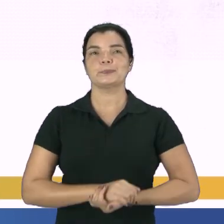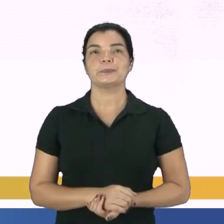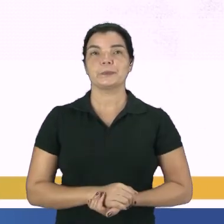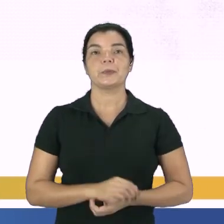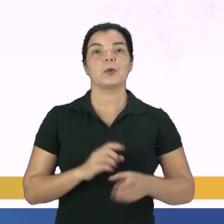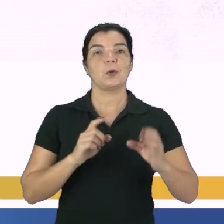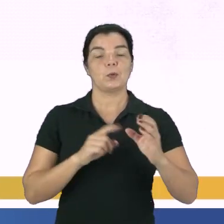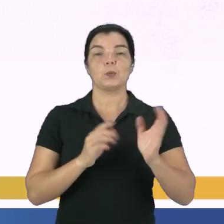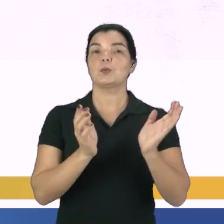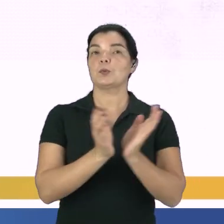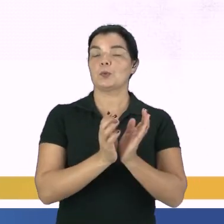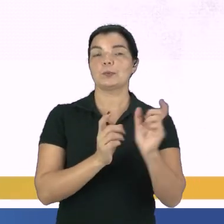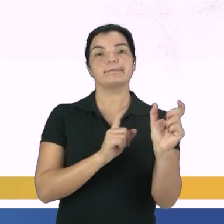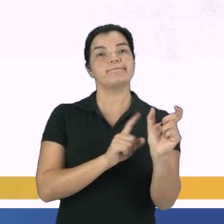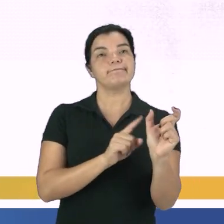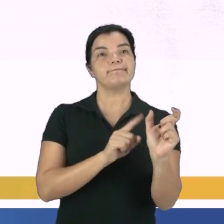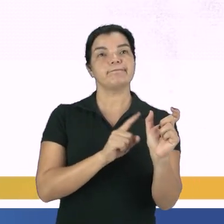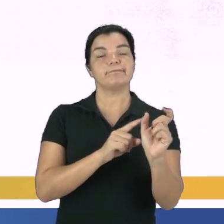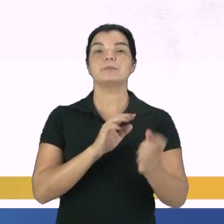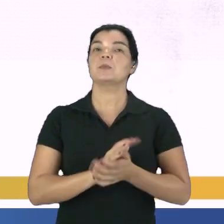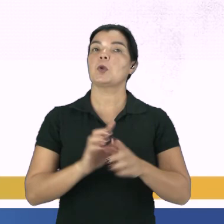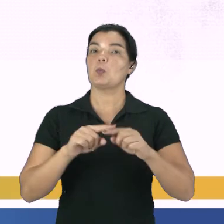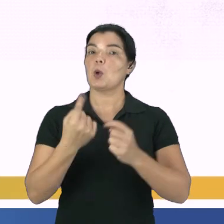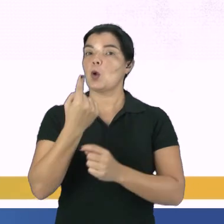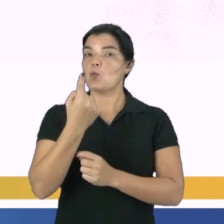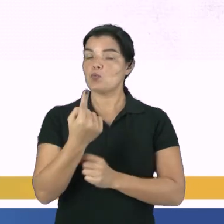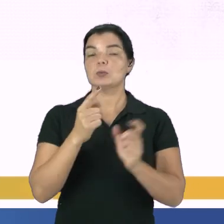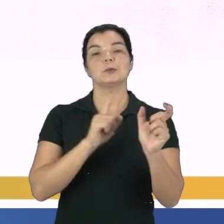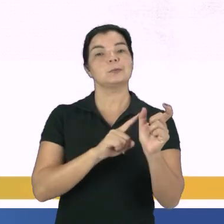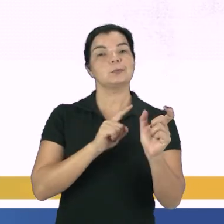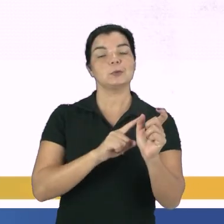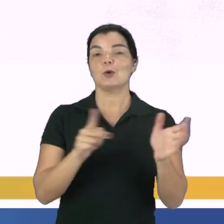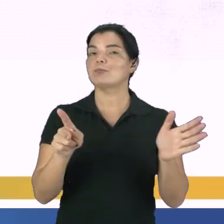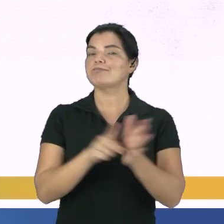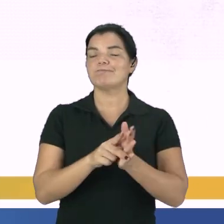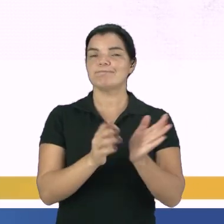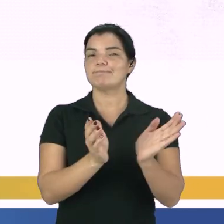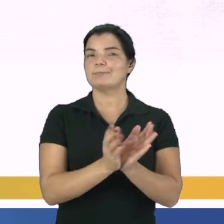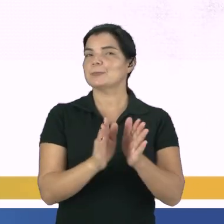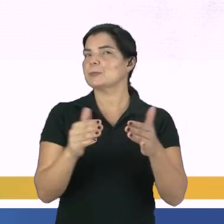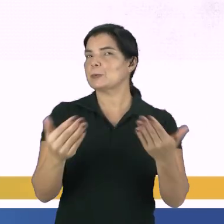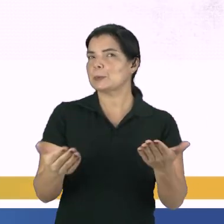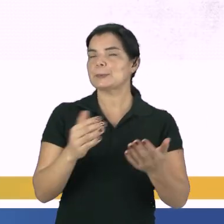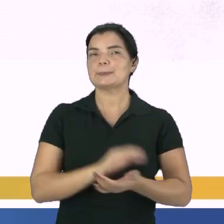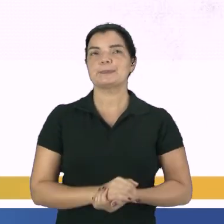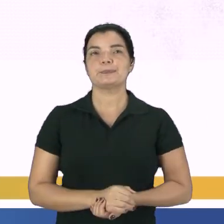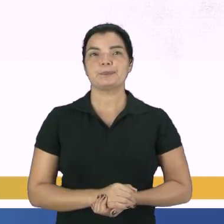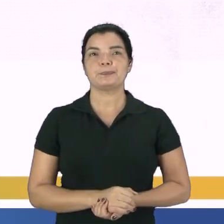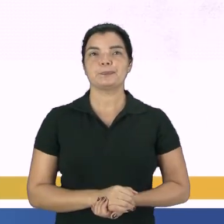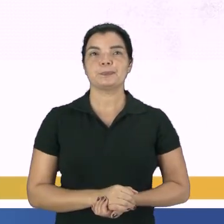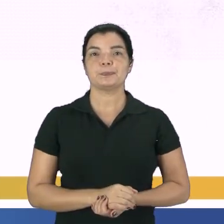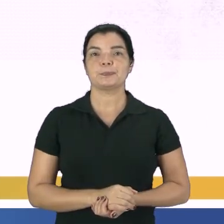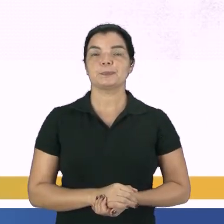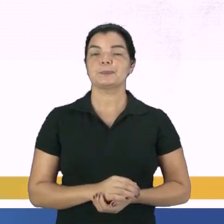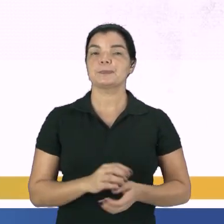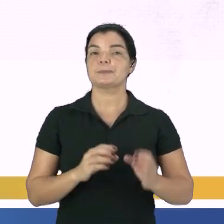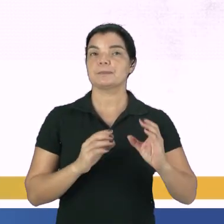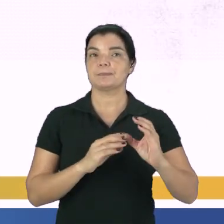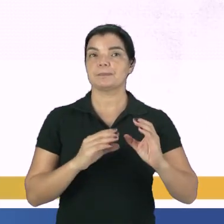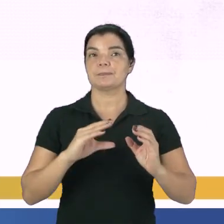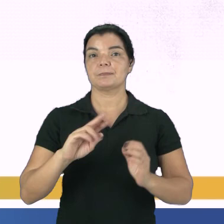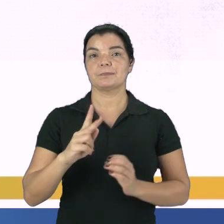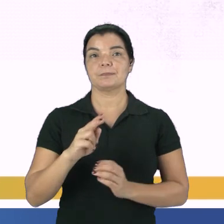nós temos aí um grupo de palavras, mas uma dessas palavras não faz parte desse grupo. Então as palavras são